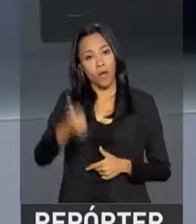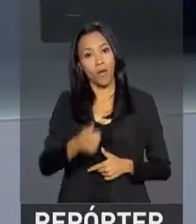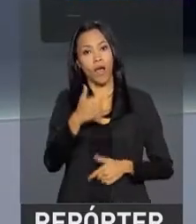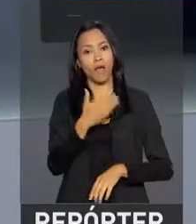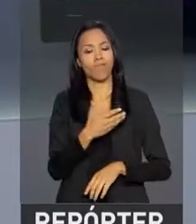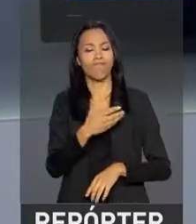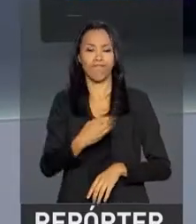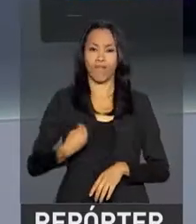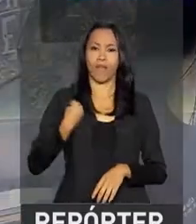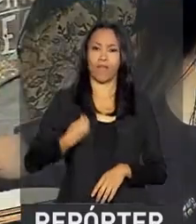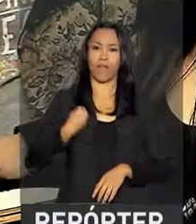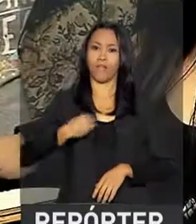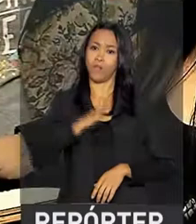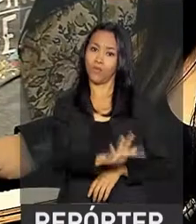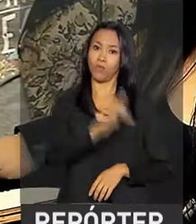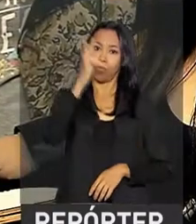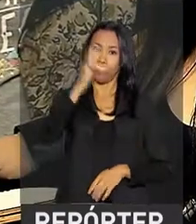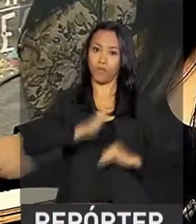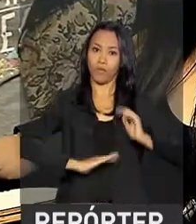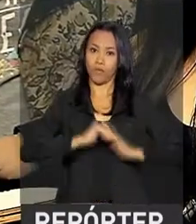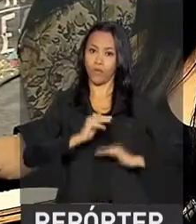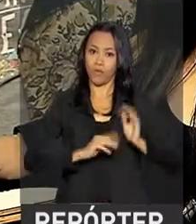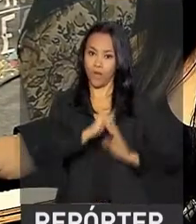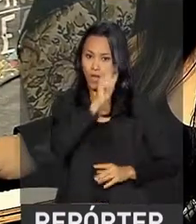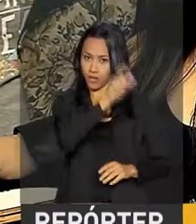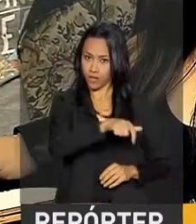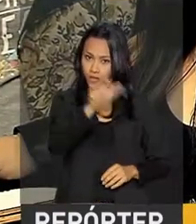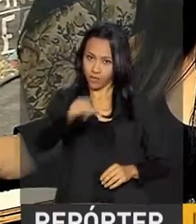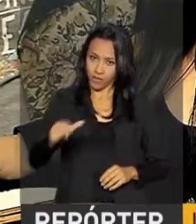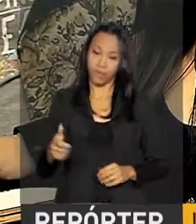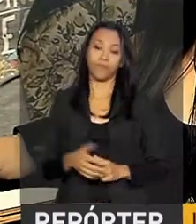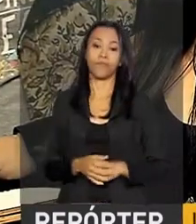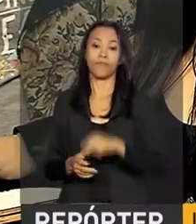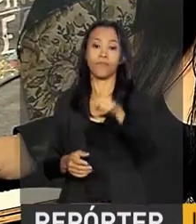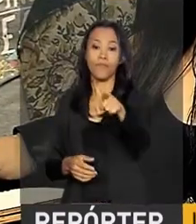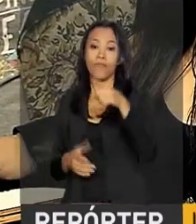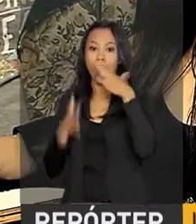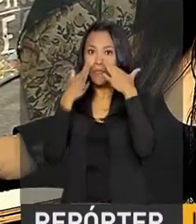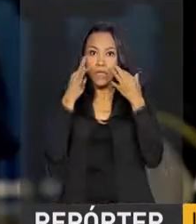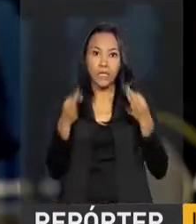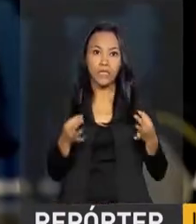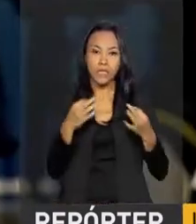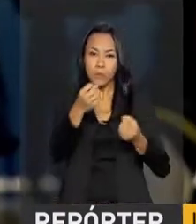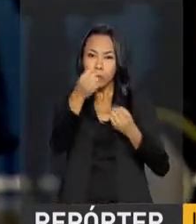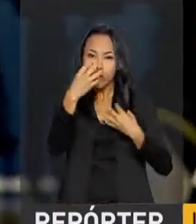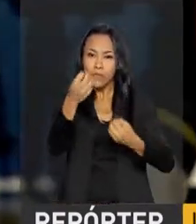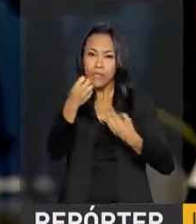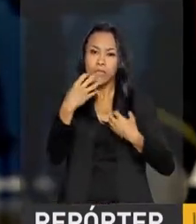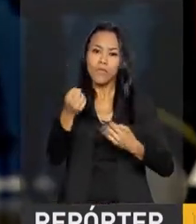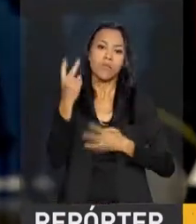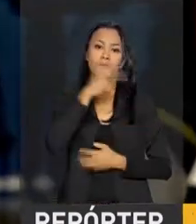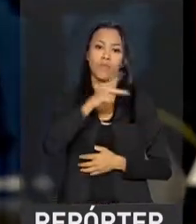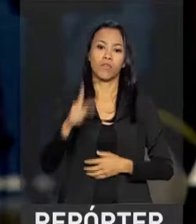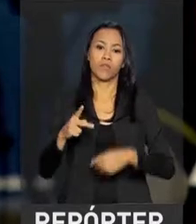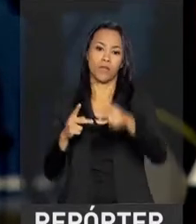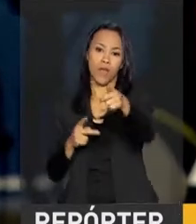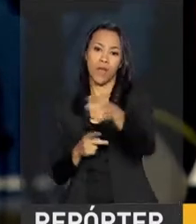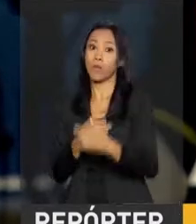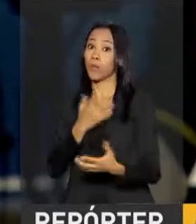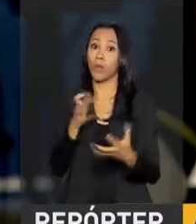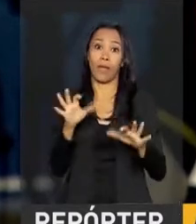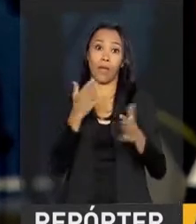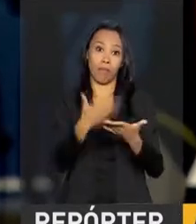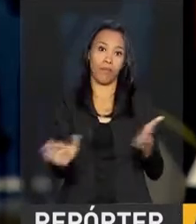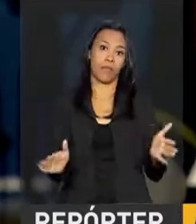profissionais olhar atento aos ensinamentos da professora alexandra não quer perder uma palavra